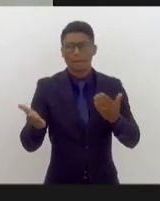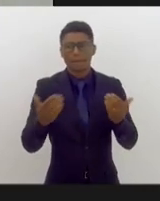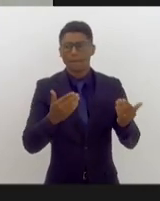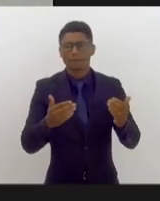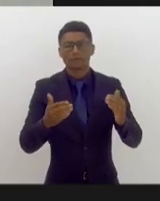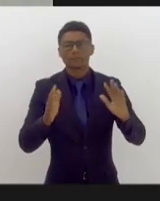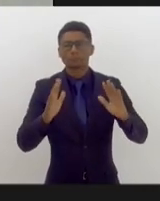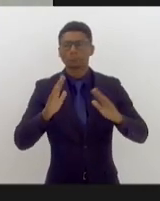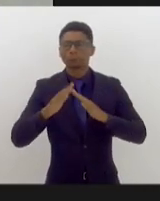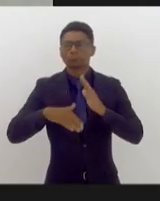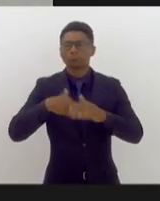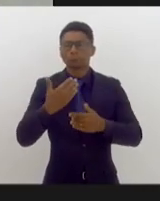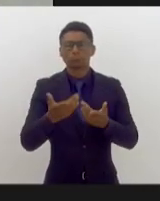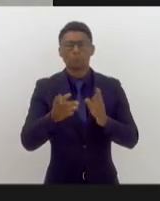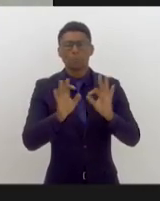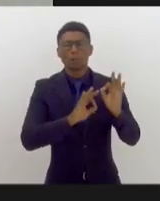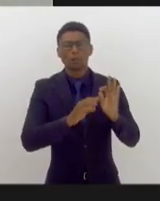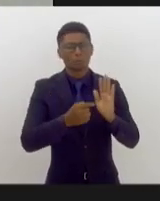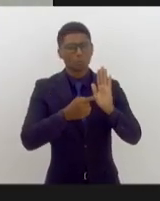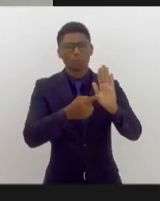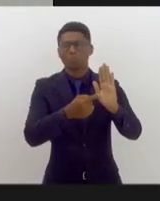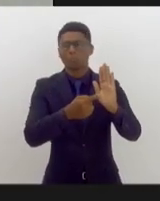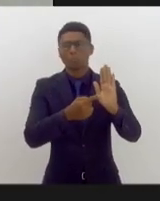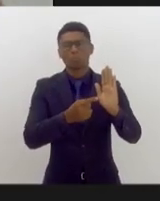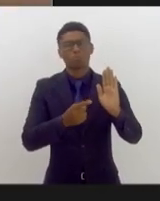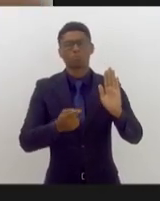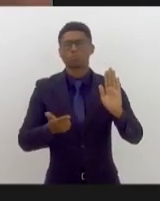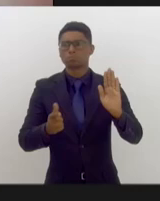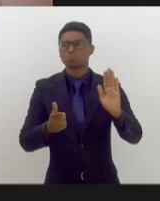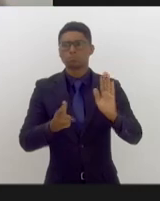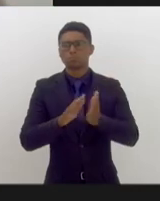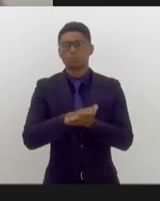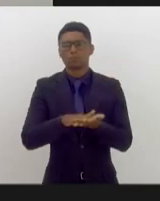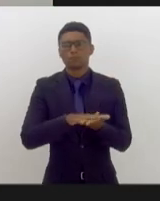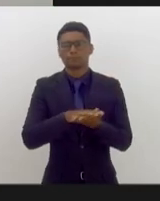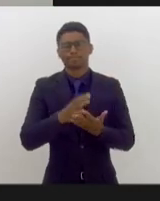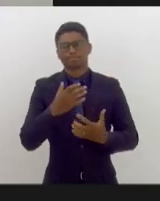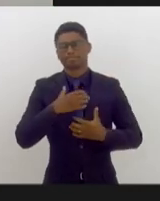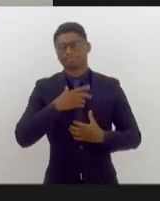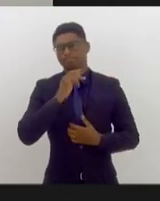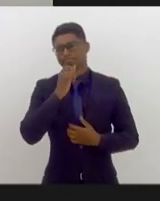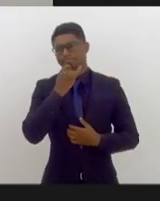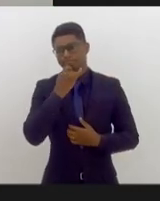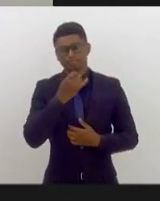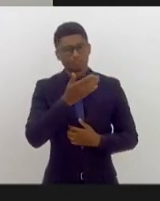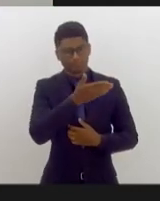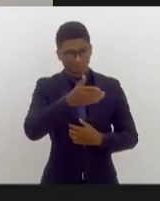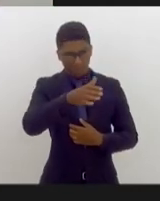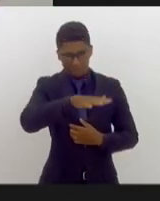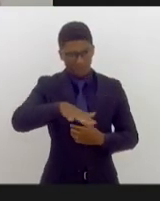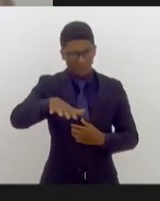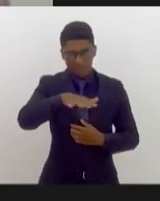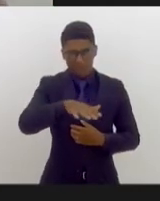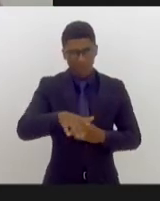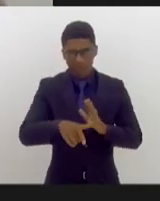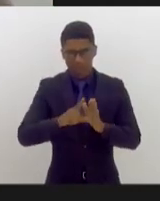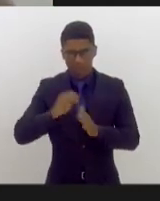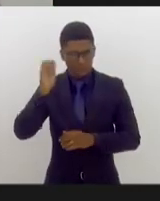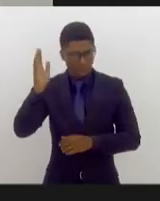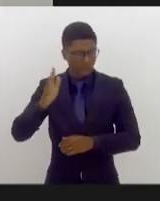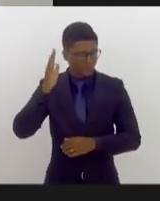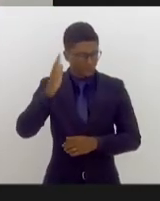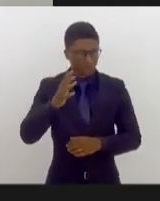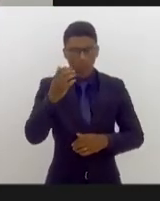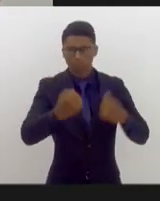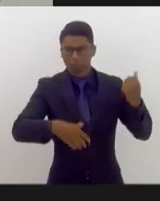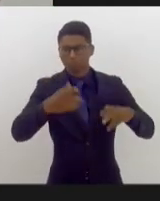né? E para mim isso é muito triste. E principalmente, me sinto contemplada na fala de todos, porque tenho andado muito aí pelas